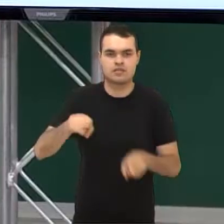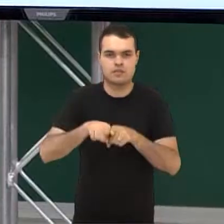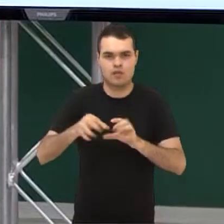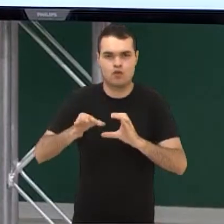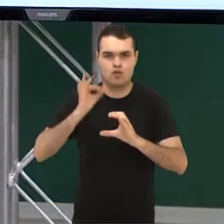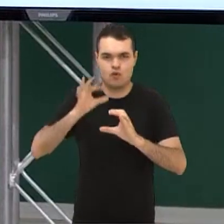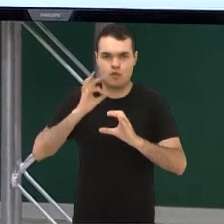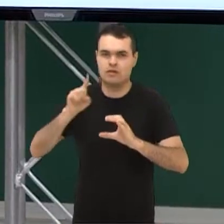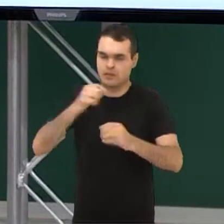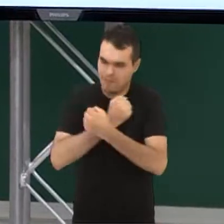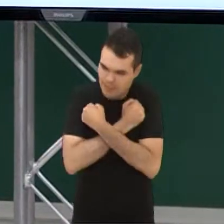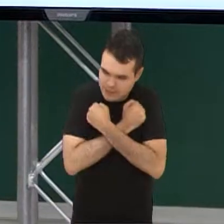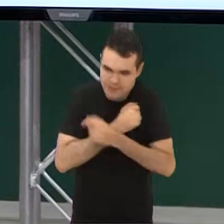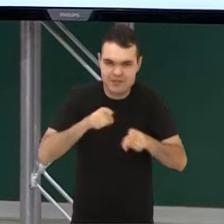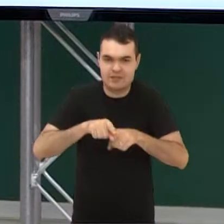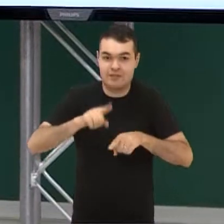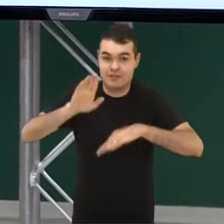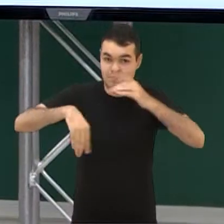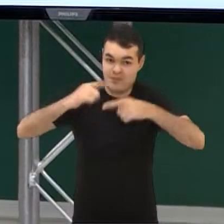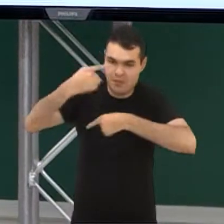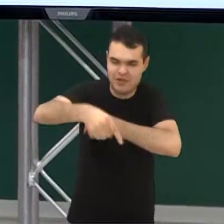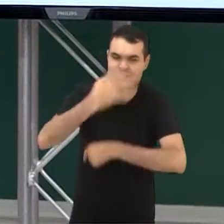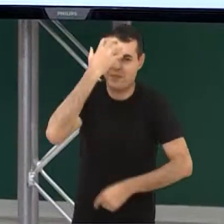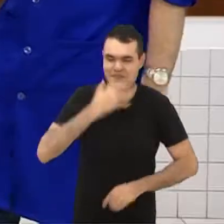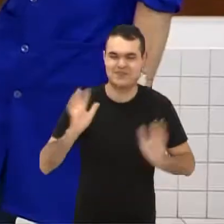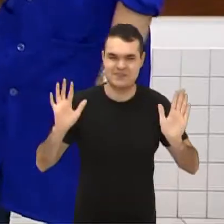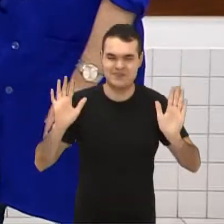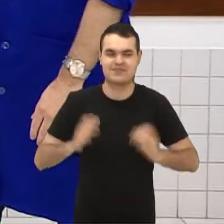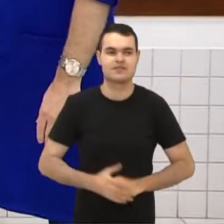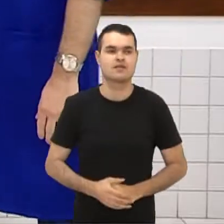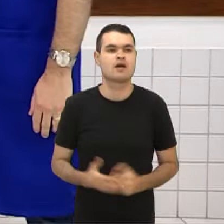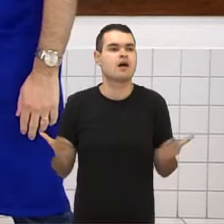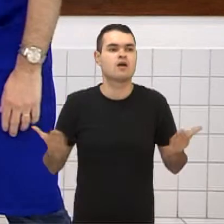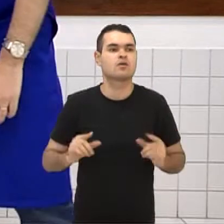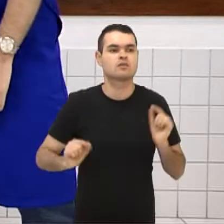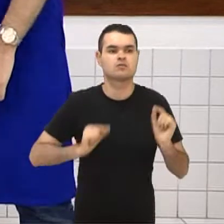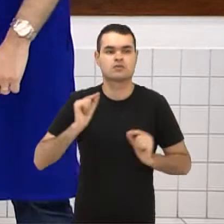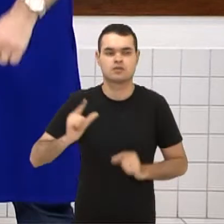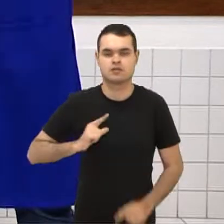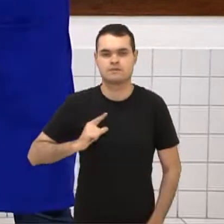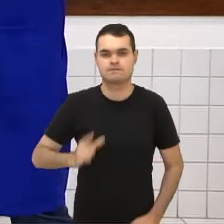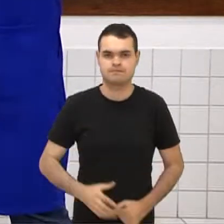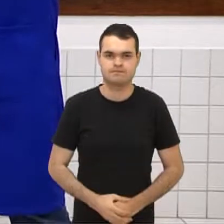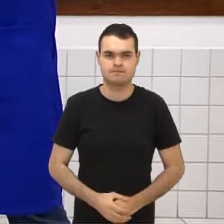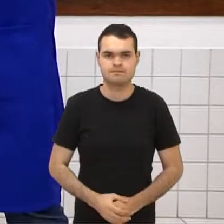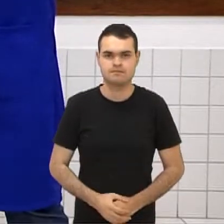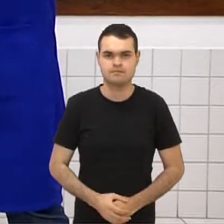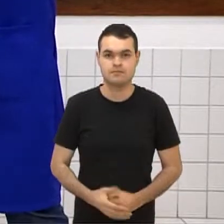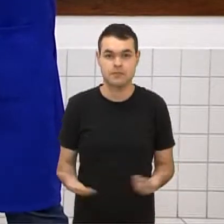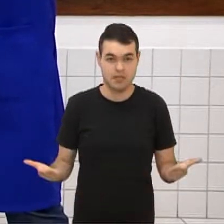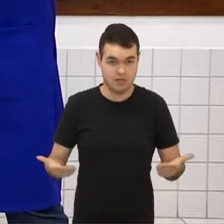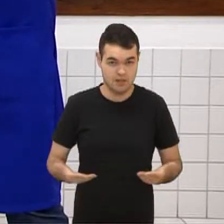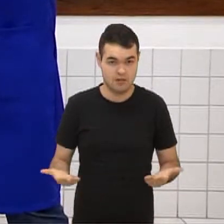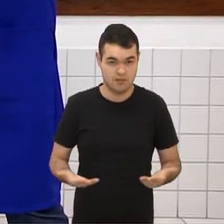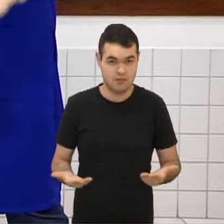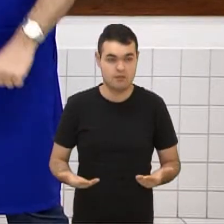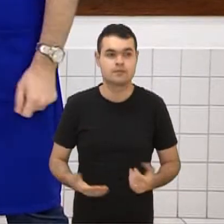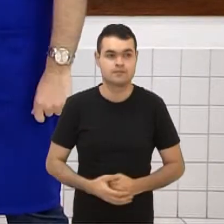pouco... Não, né, senão ela vai ficar brava. Vai ficar brava comigo. O que a gente tem agora, professor? Então, nós vamos